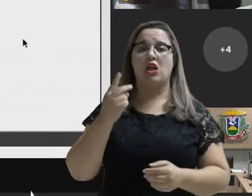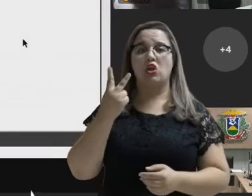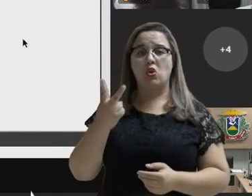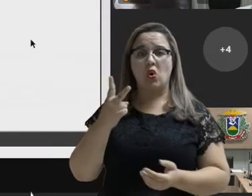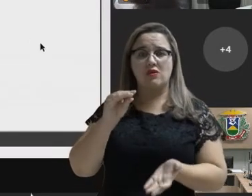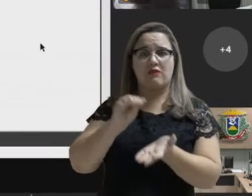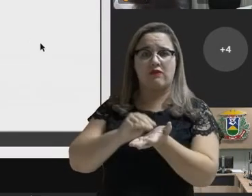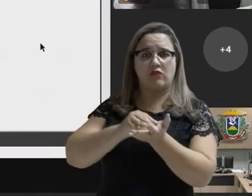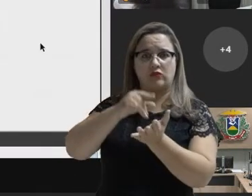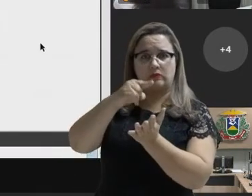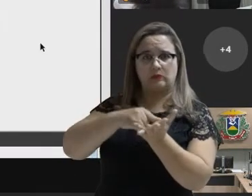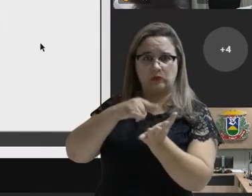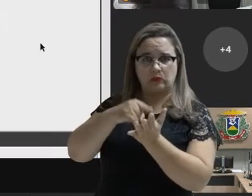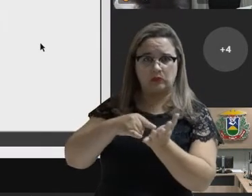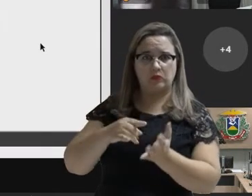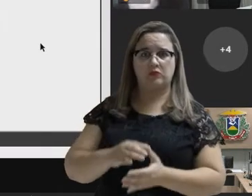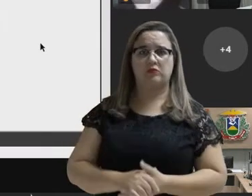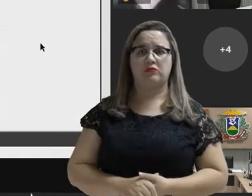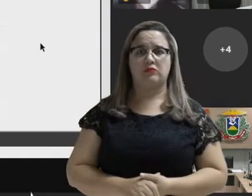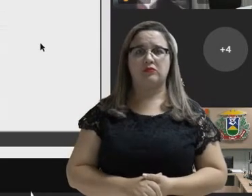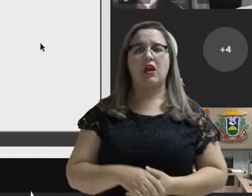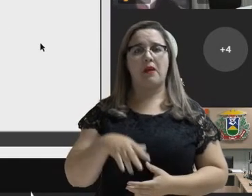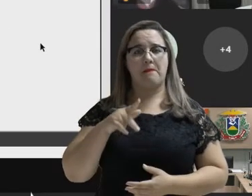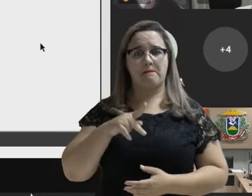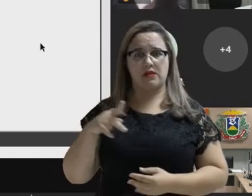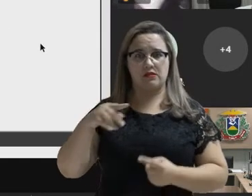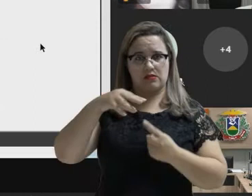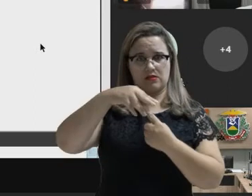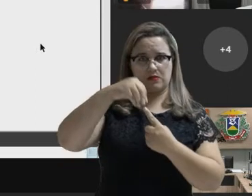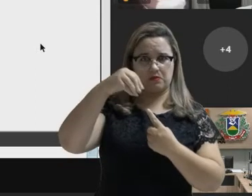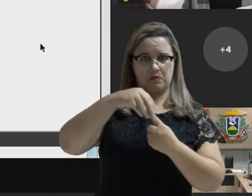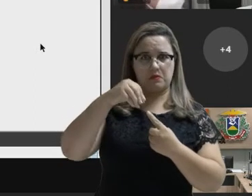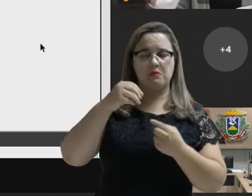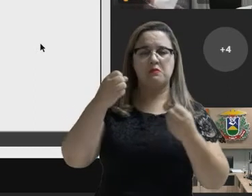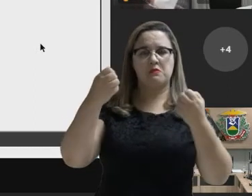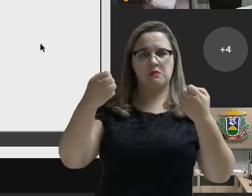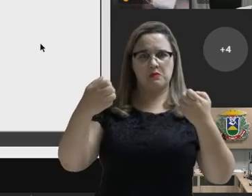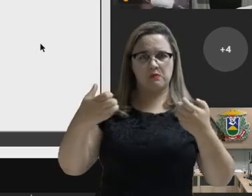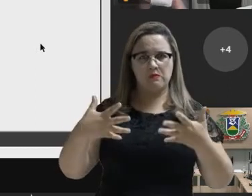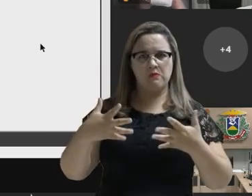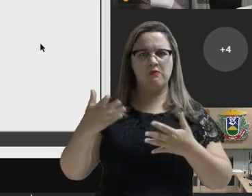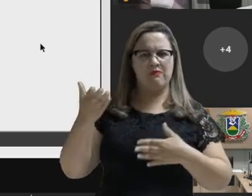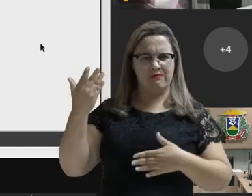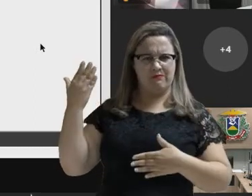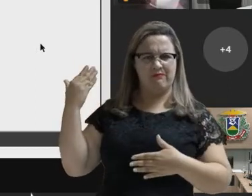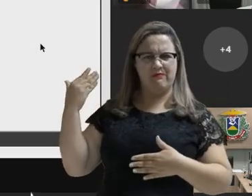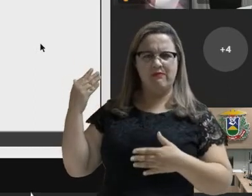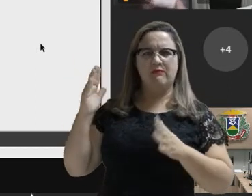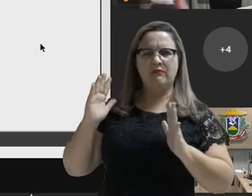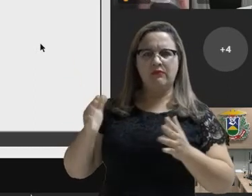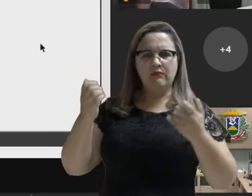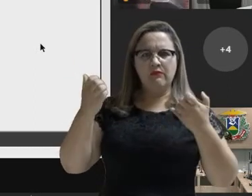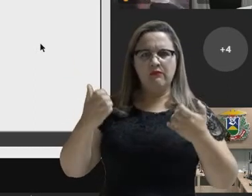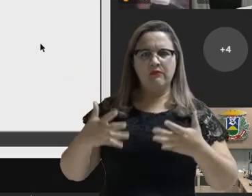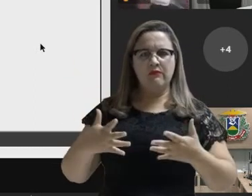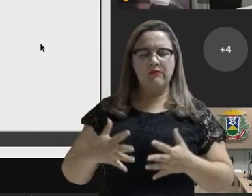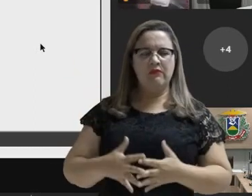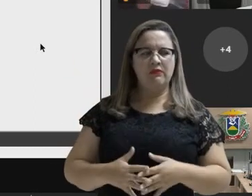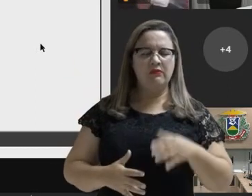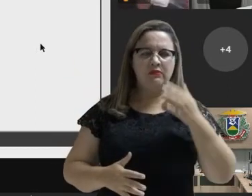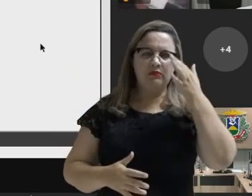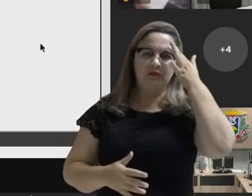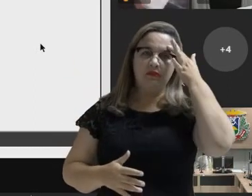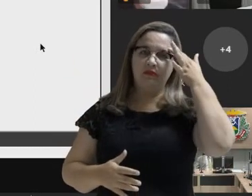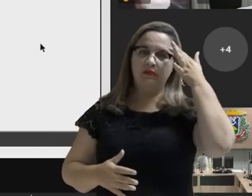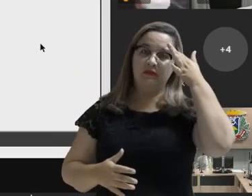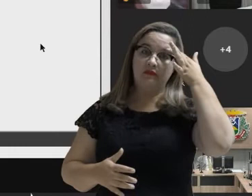permaneceram incidentes. E aí o presidente da Câmara disse, né, na época, foi notificado para responder o termo do